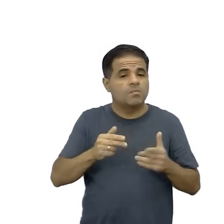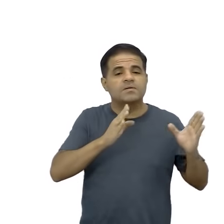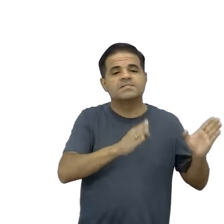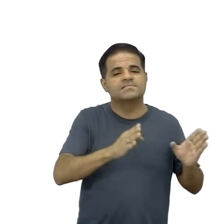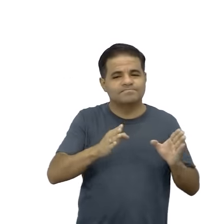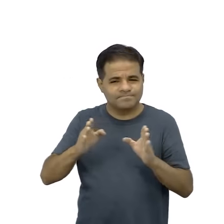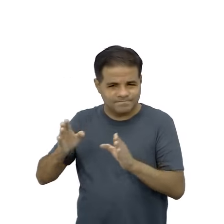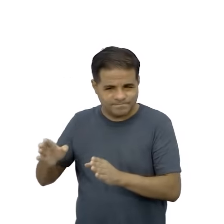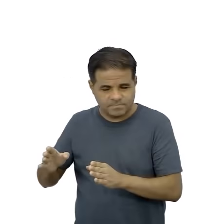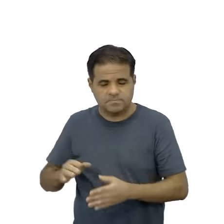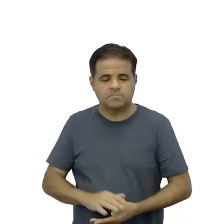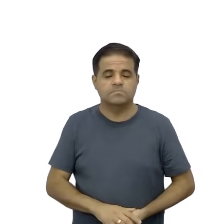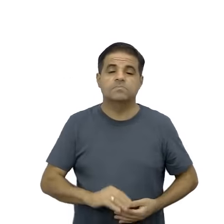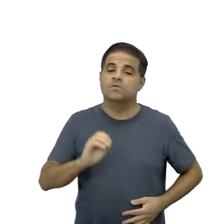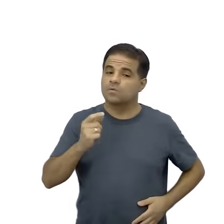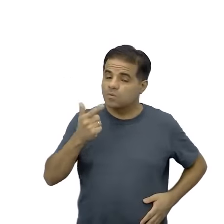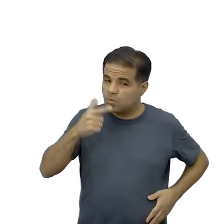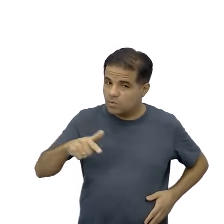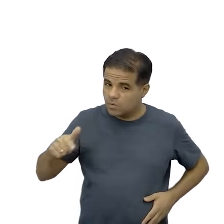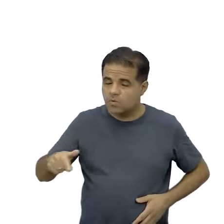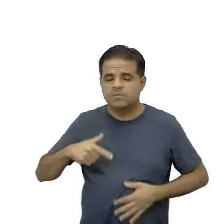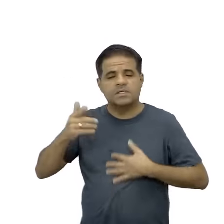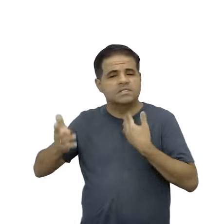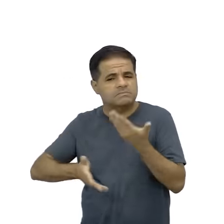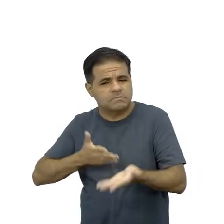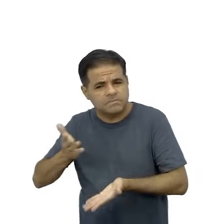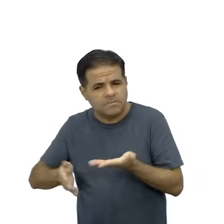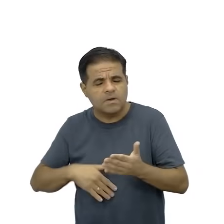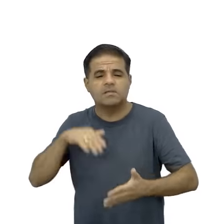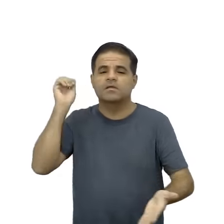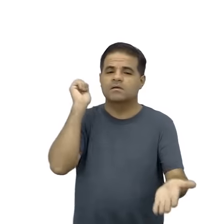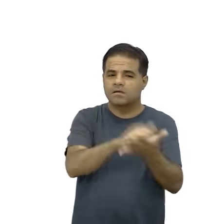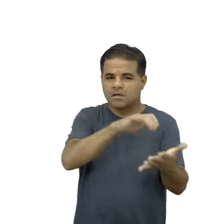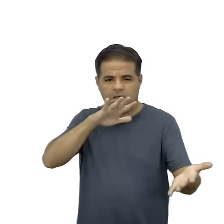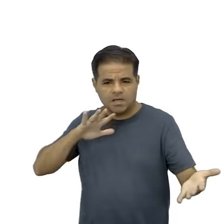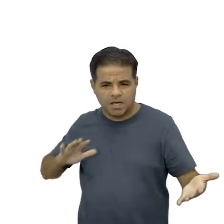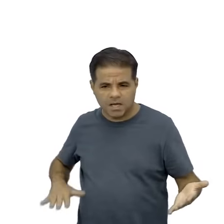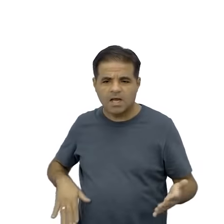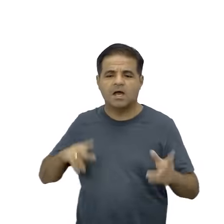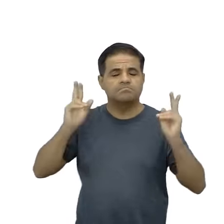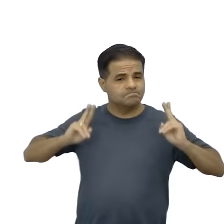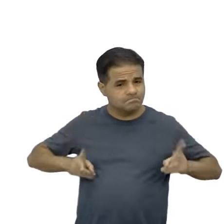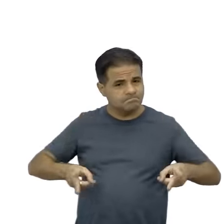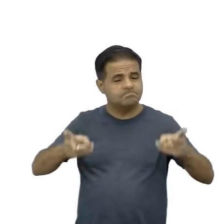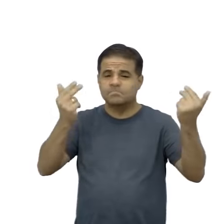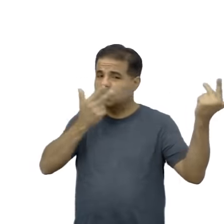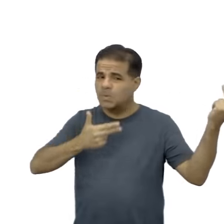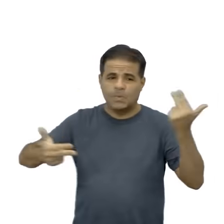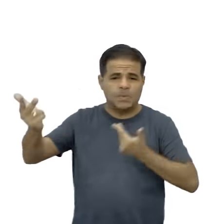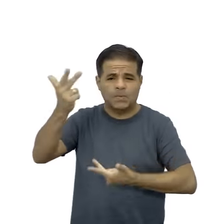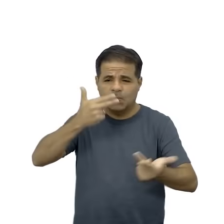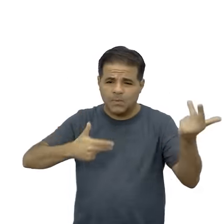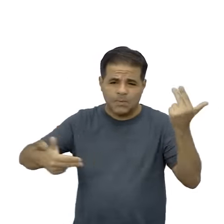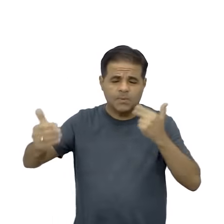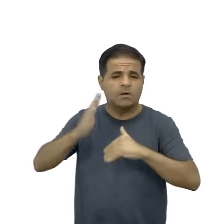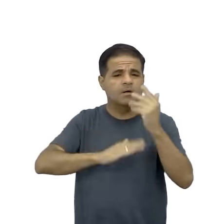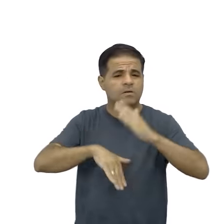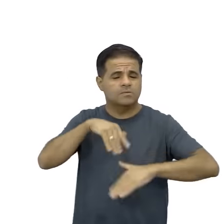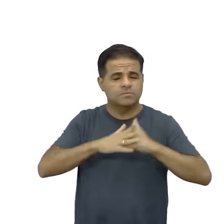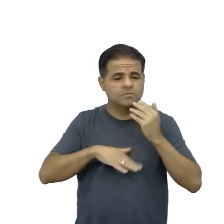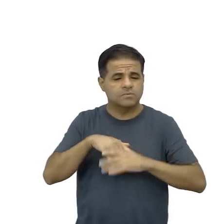estações outras, né, que tratem outras atividades que tratem desse mesmo gênero, né, que tratem dessa mesma